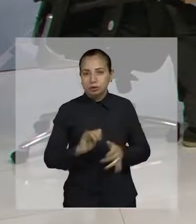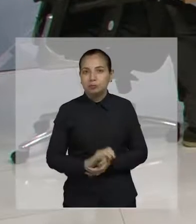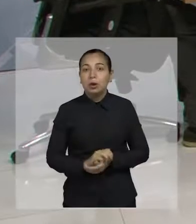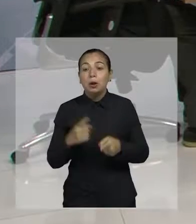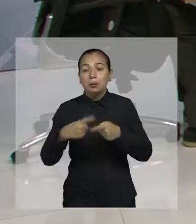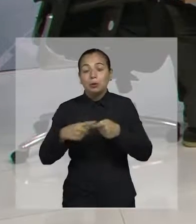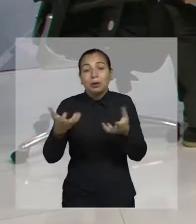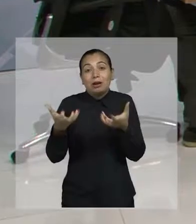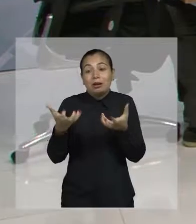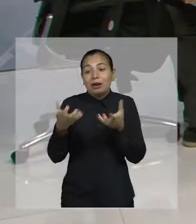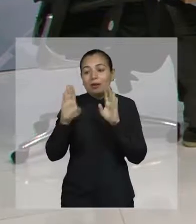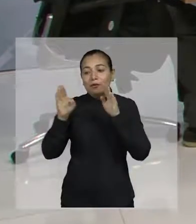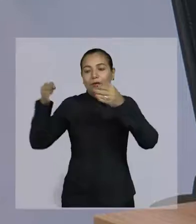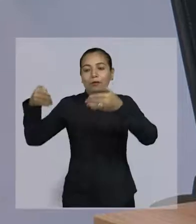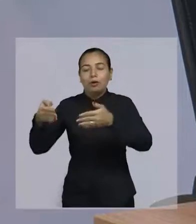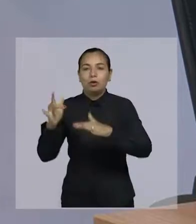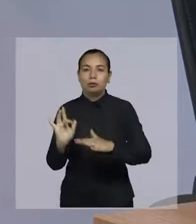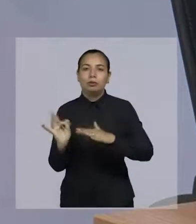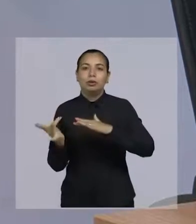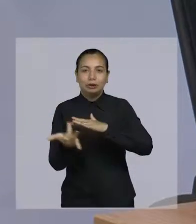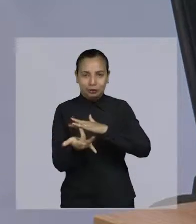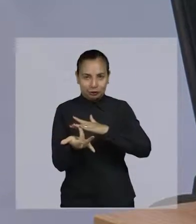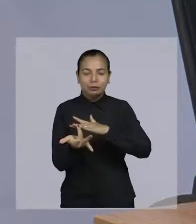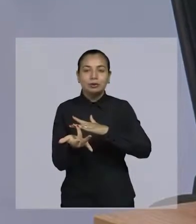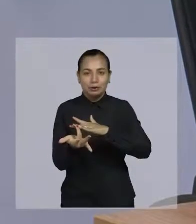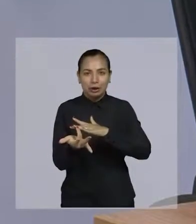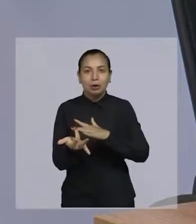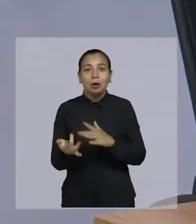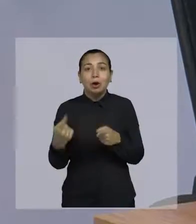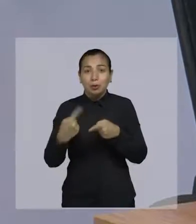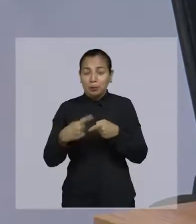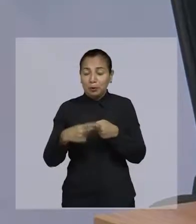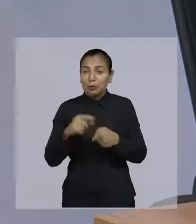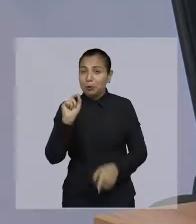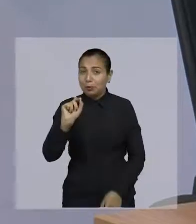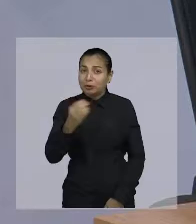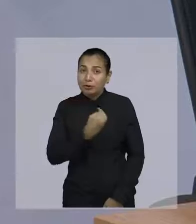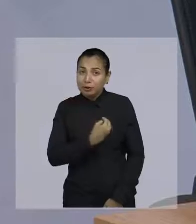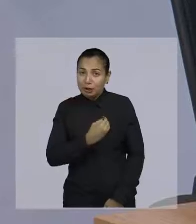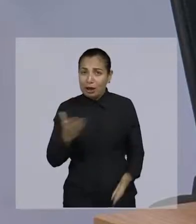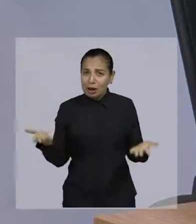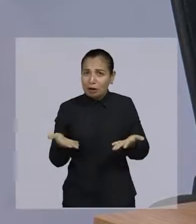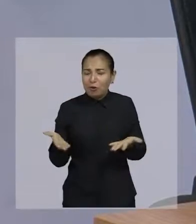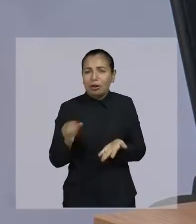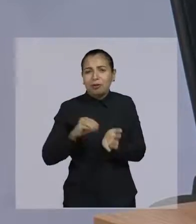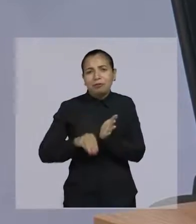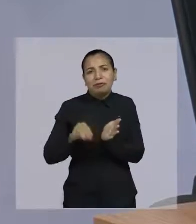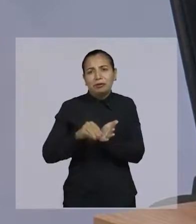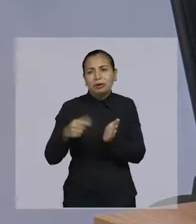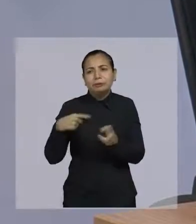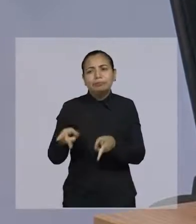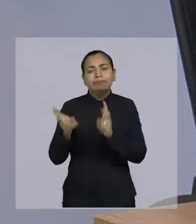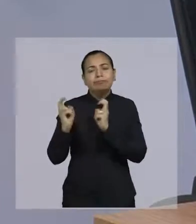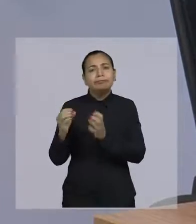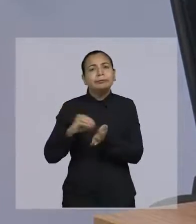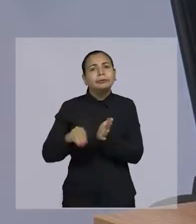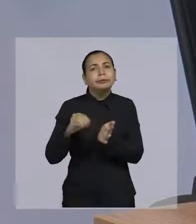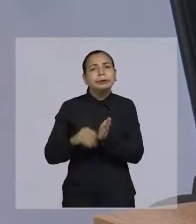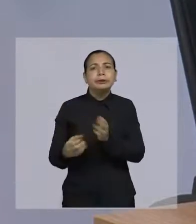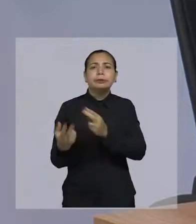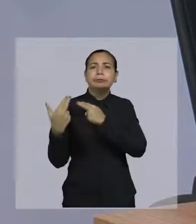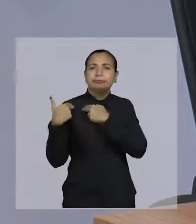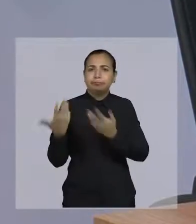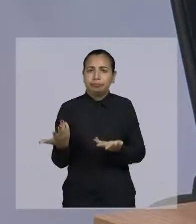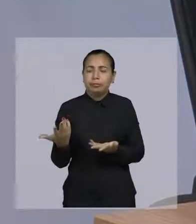redes sociais, porque como está, é uma irresponsabilidade total, mas não deixa de influenciar, porque